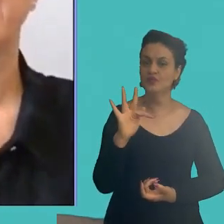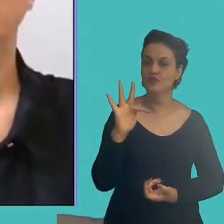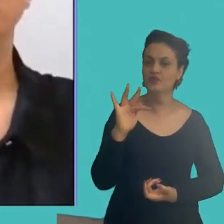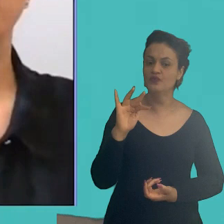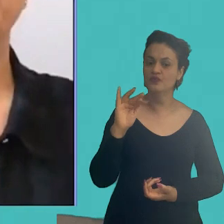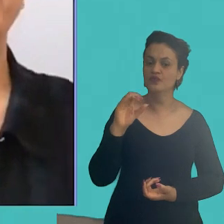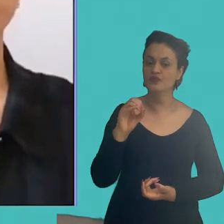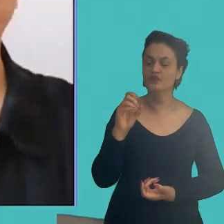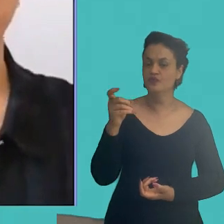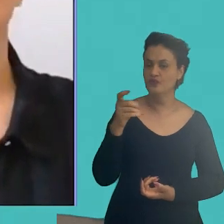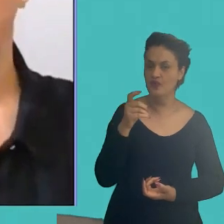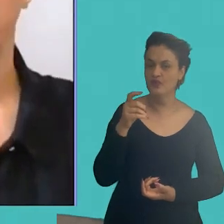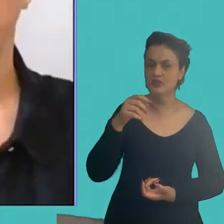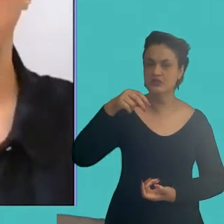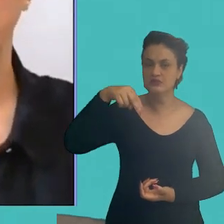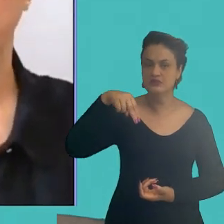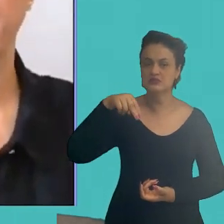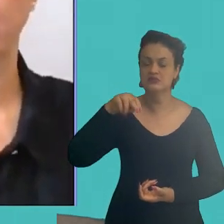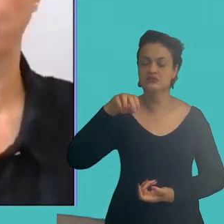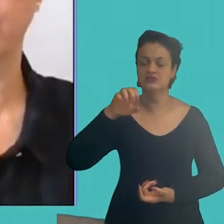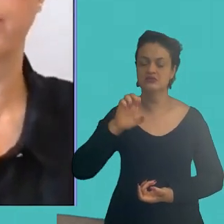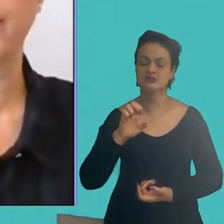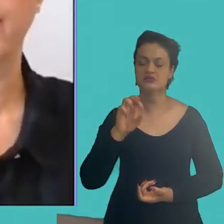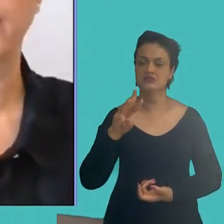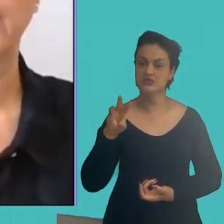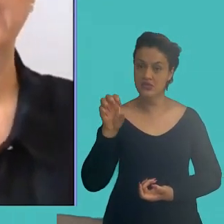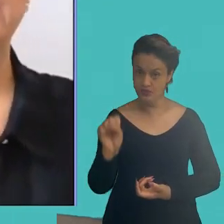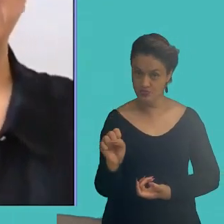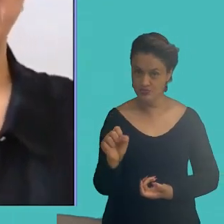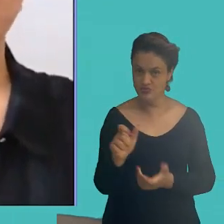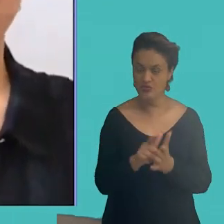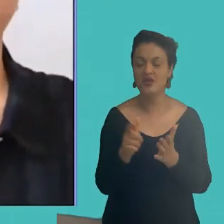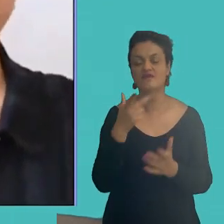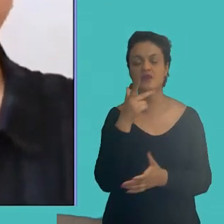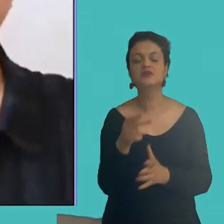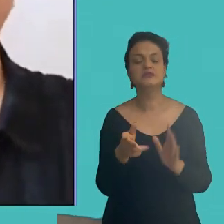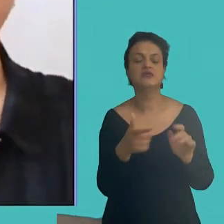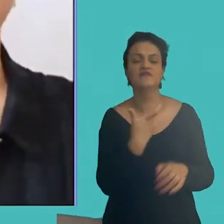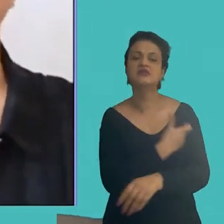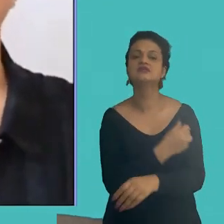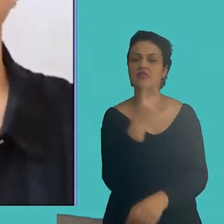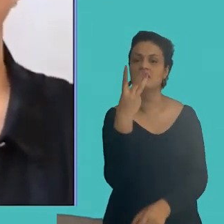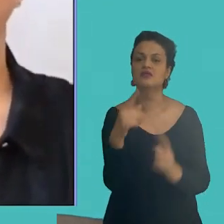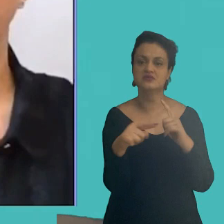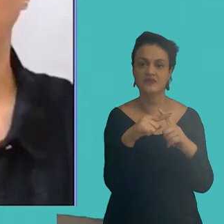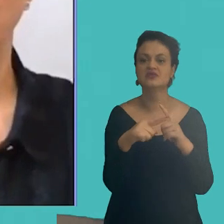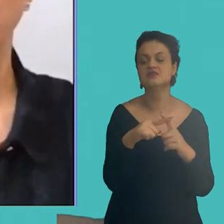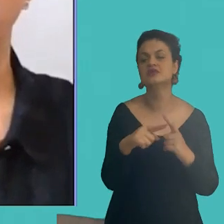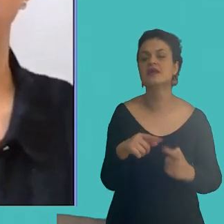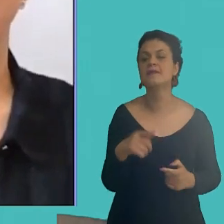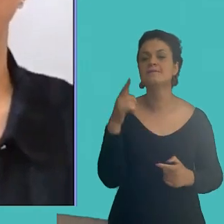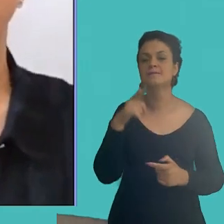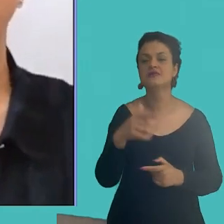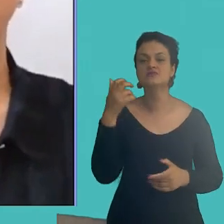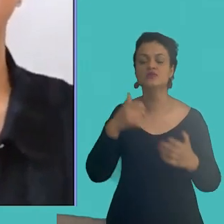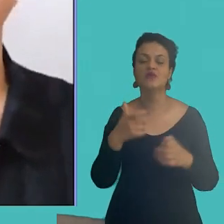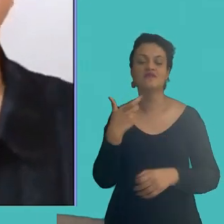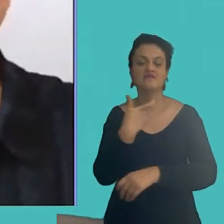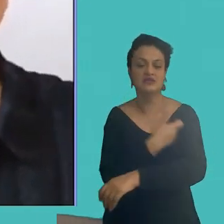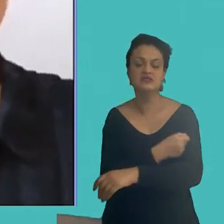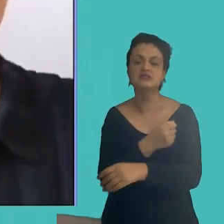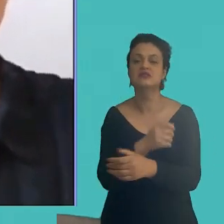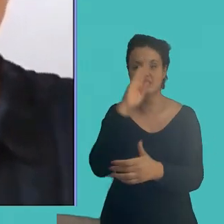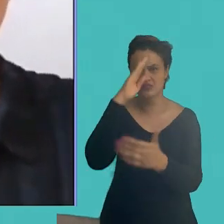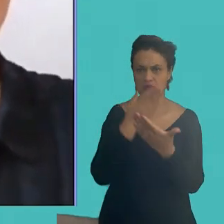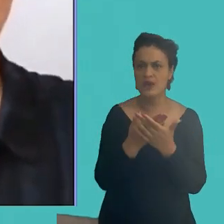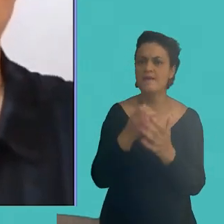O'Reilly, Trump admitiu ter recebido a terceira dose da vacina, além de ter afirmado que as vacinas são seguras e que salvaram